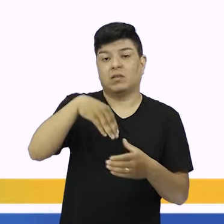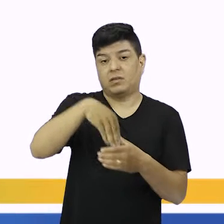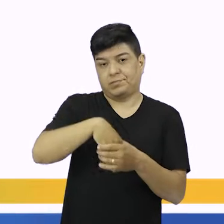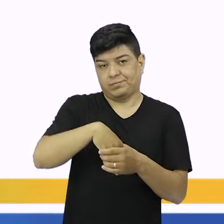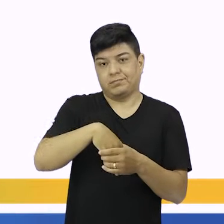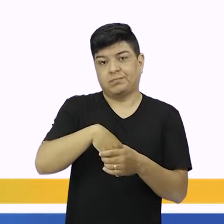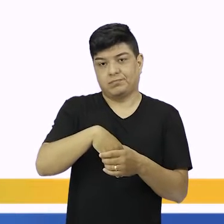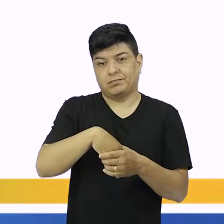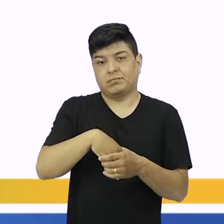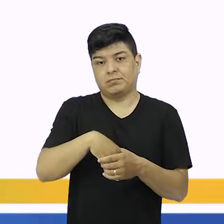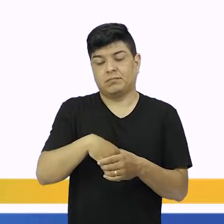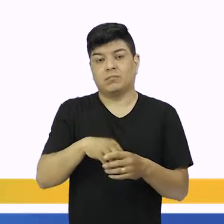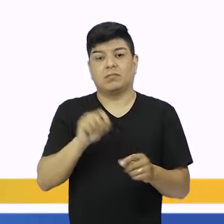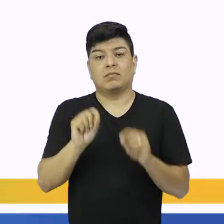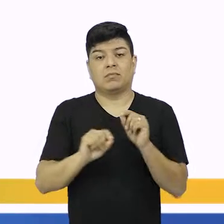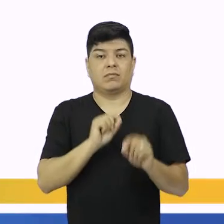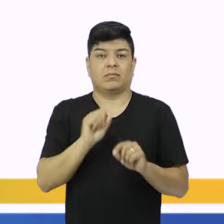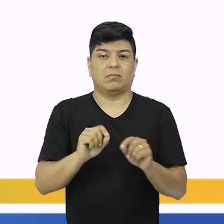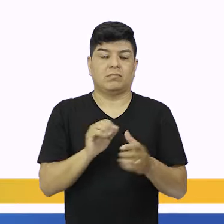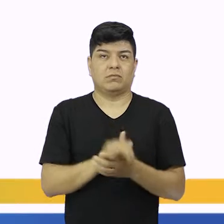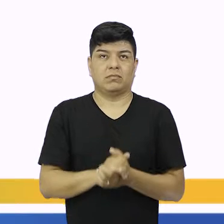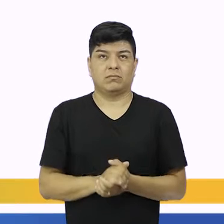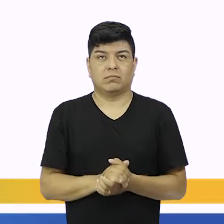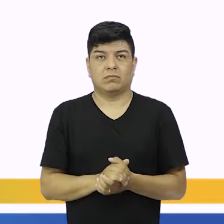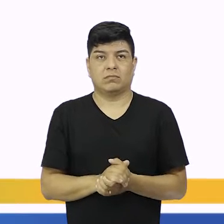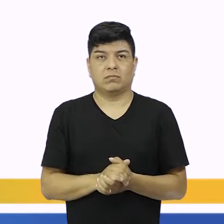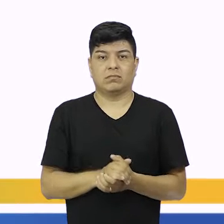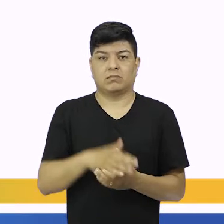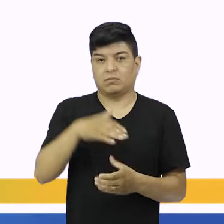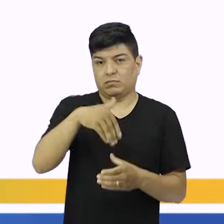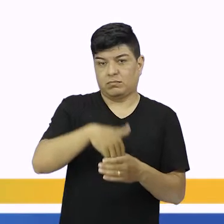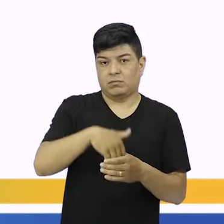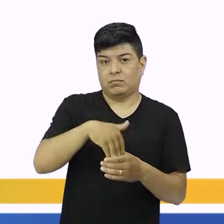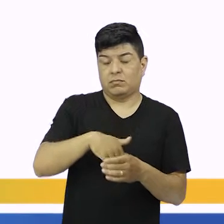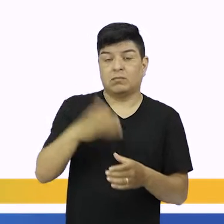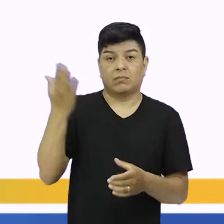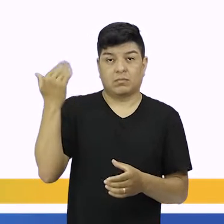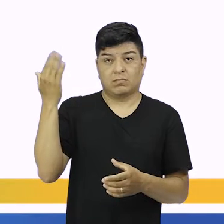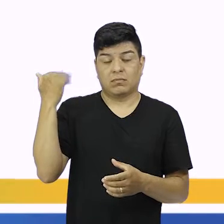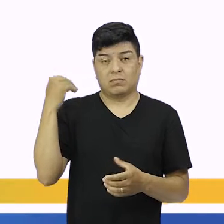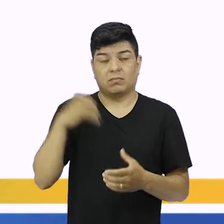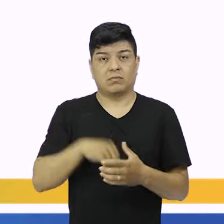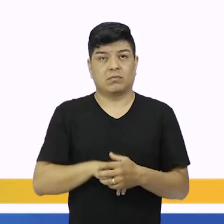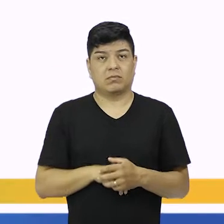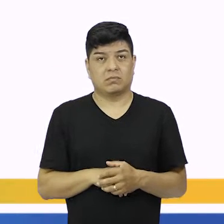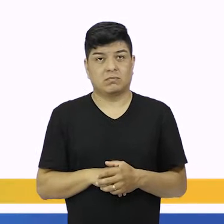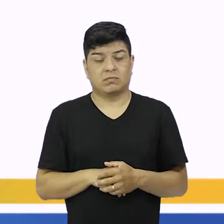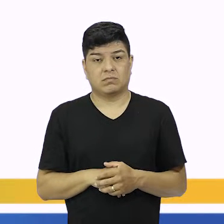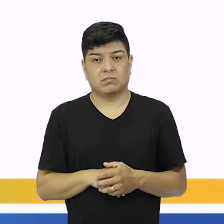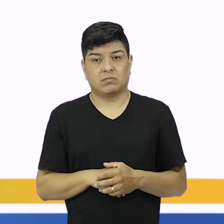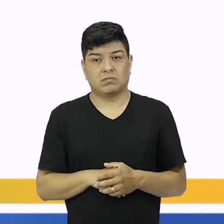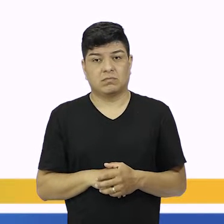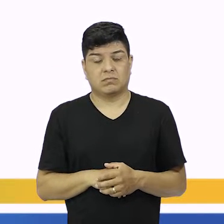isso também vai fazer com que a questão eleitoral da época seja bem